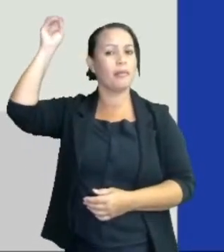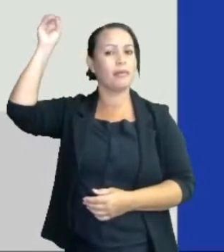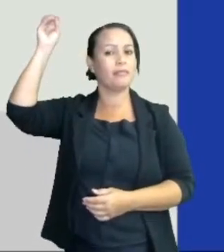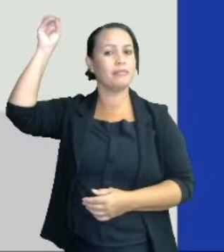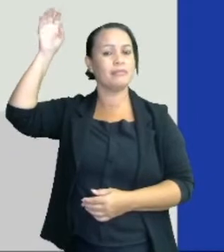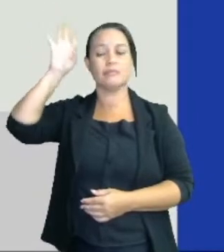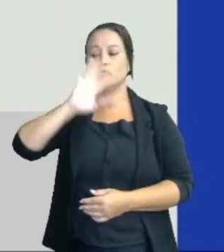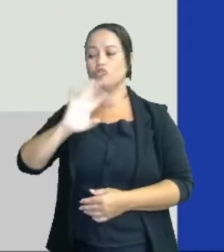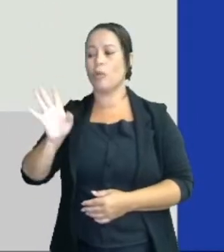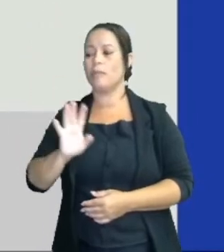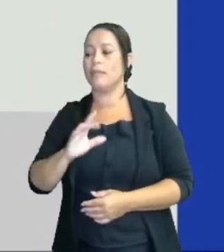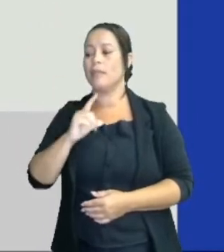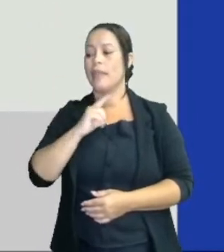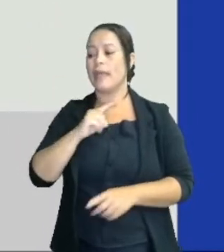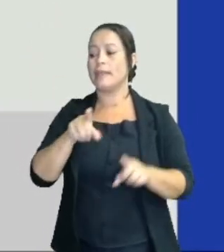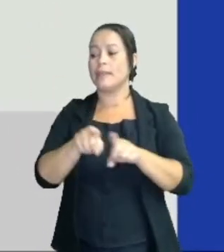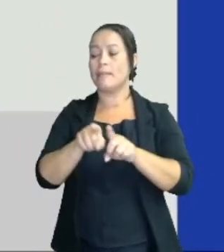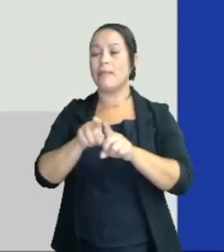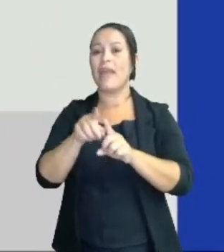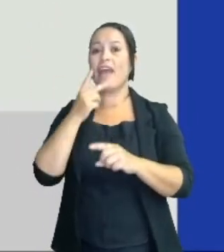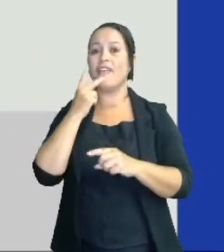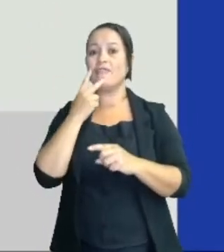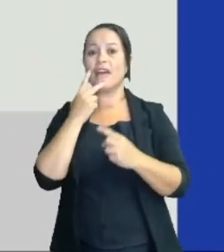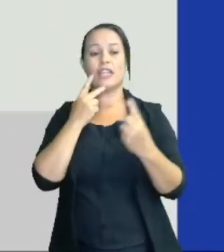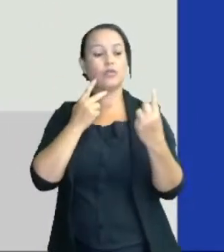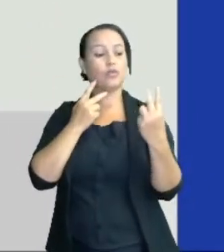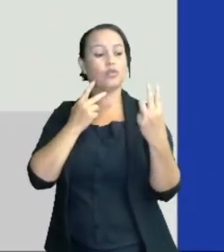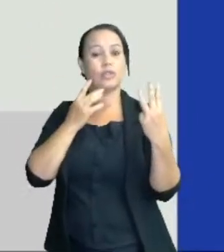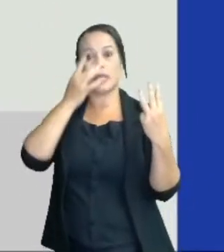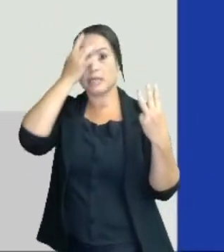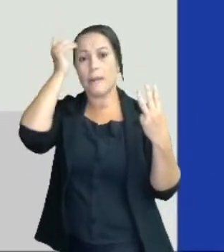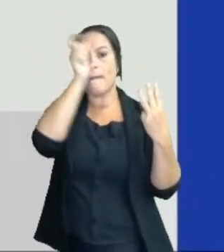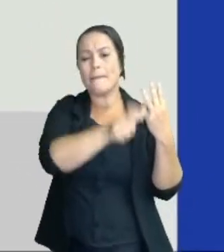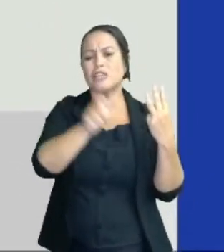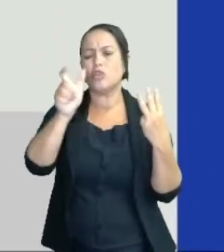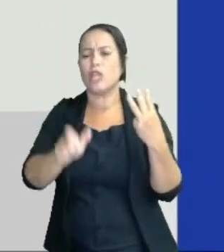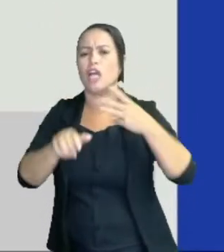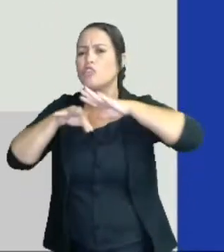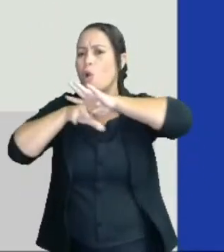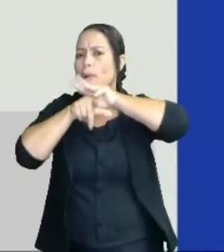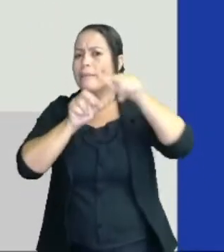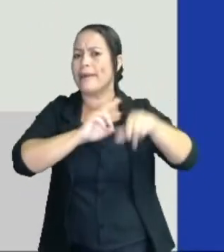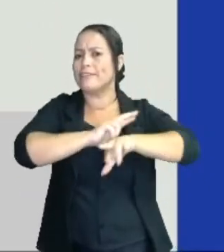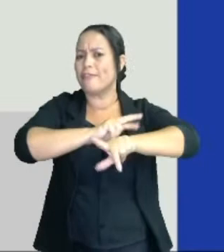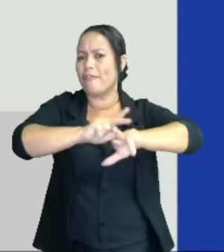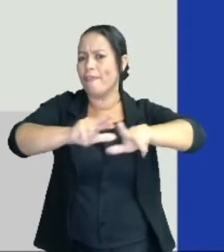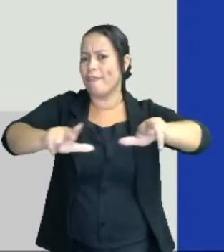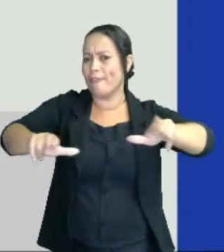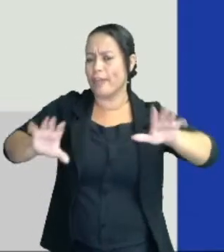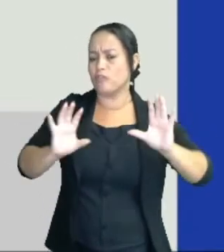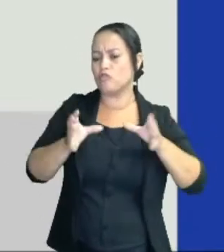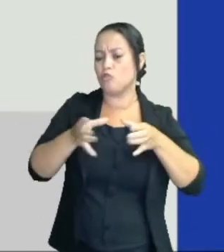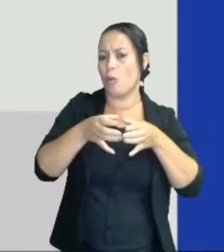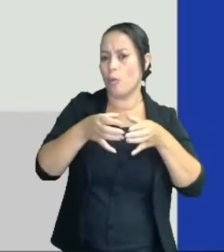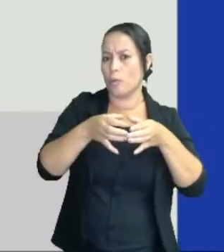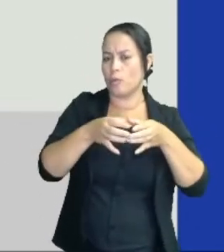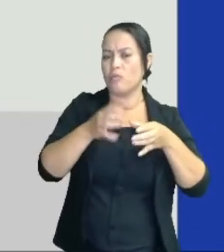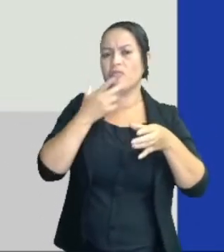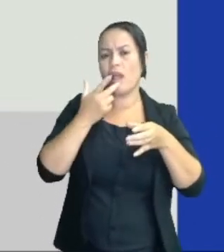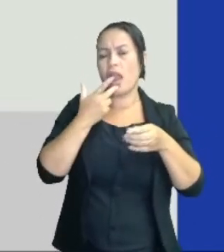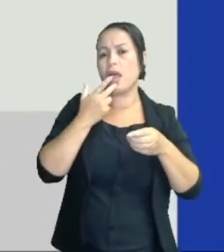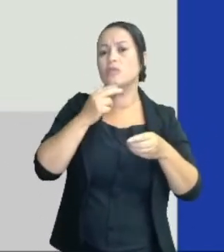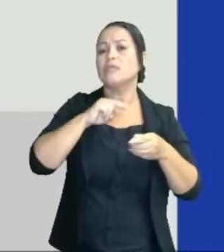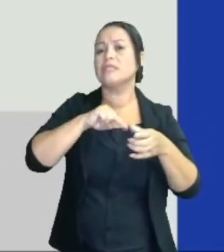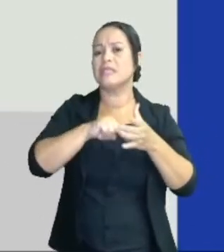balão. Temos também a fala de vários personagens. Quando tem vários personagens, um grupo de personagens